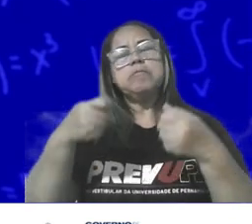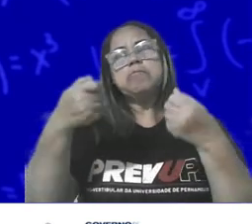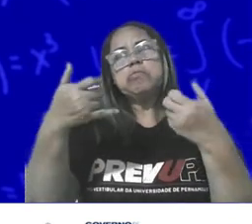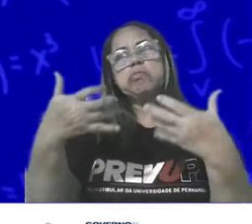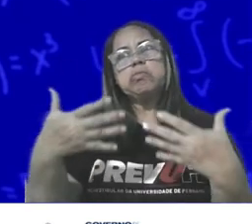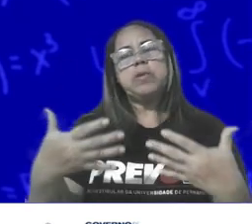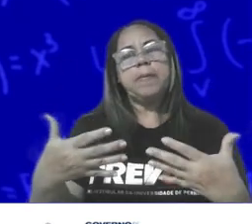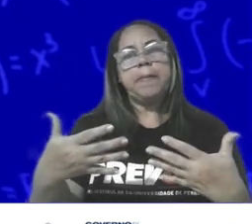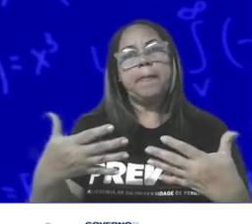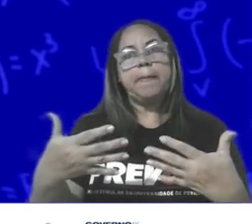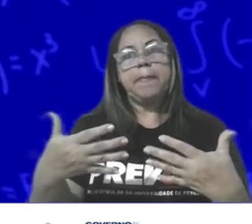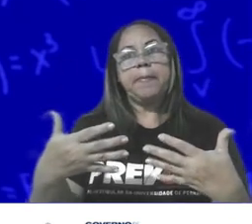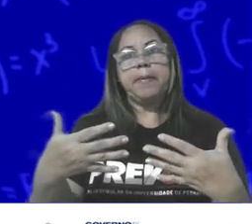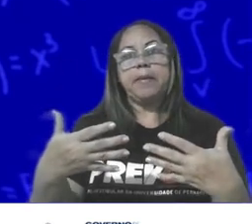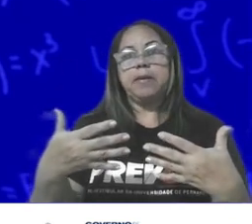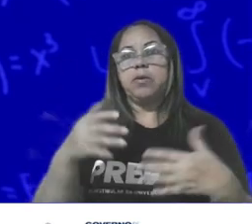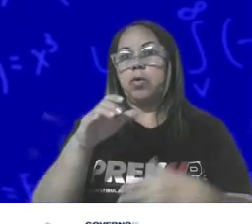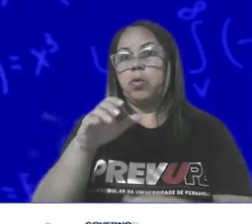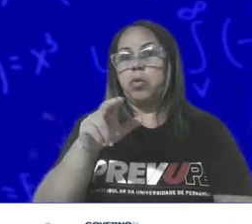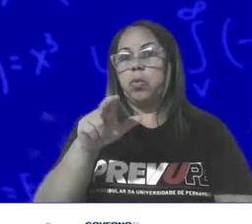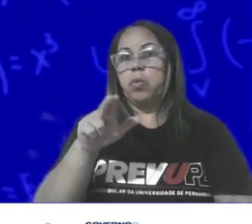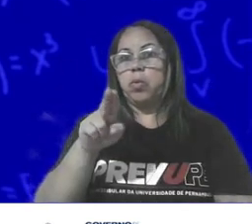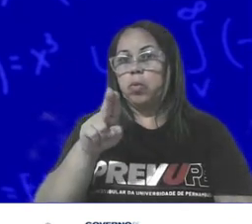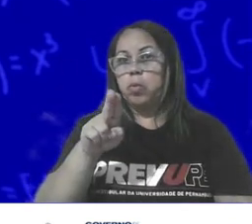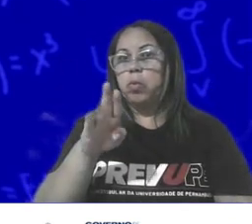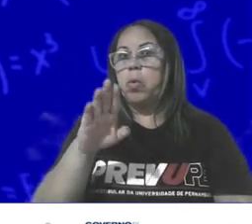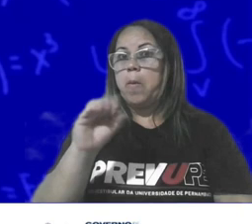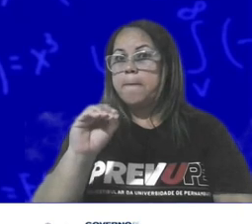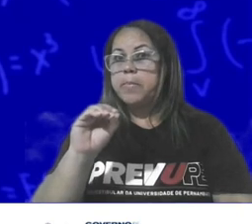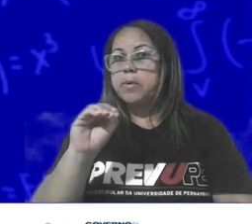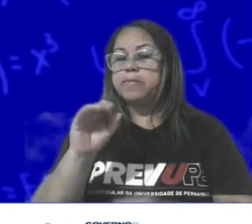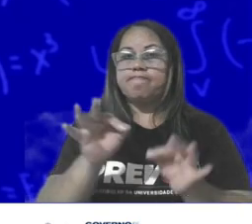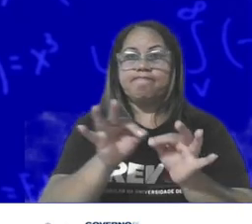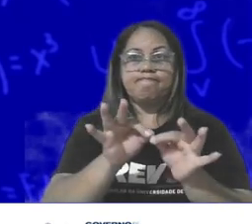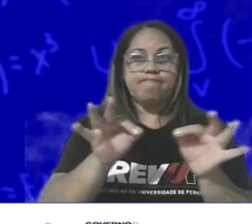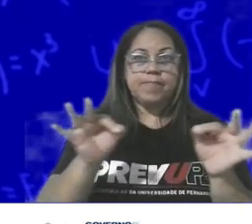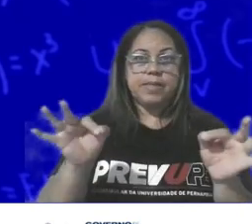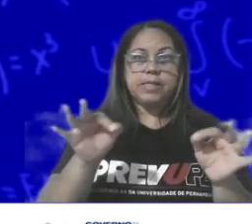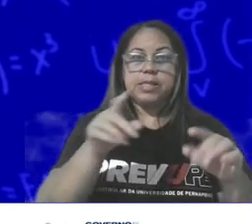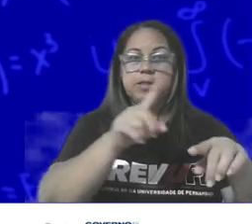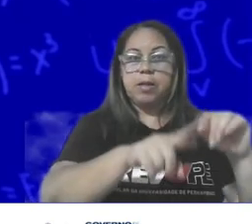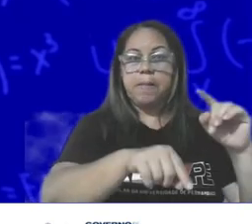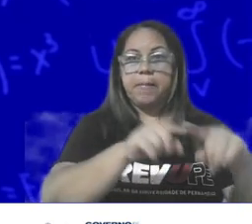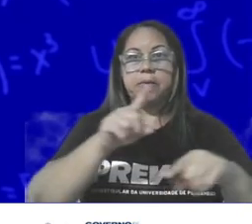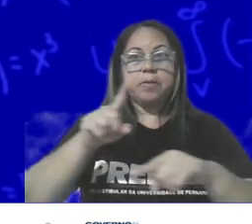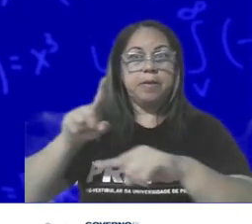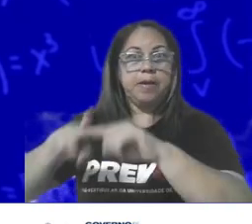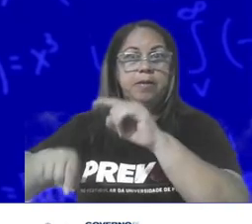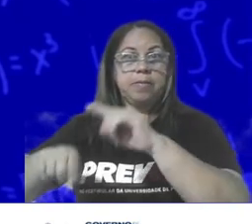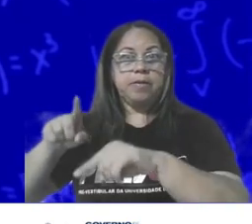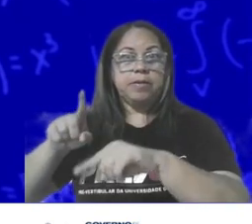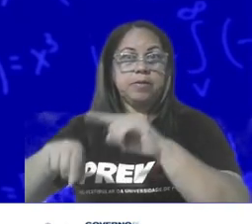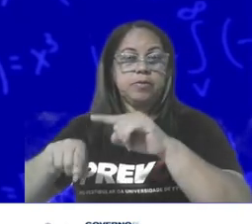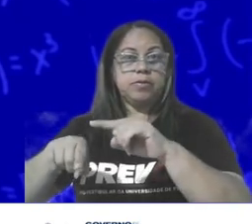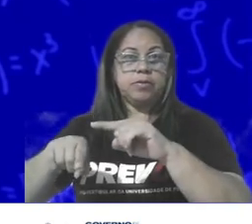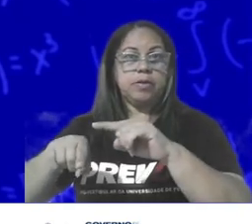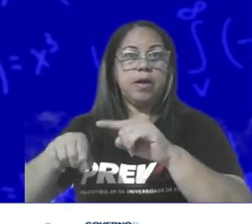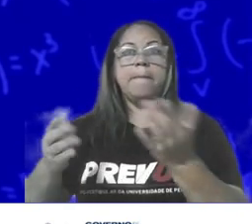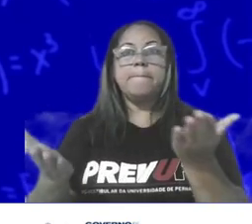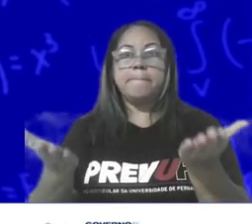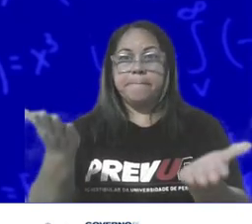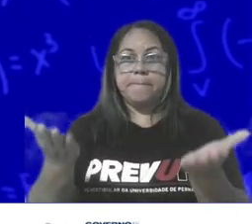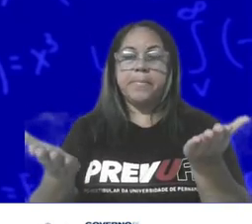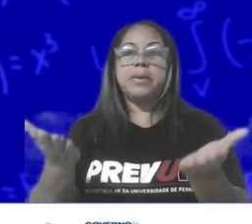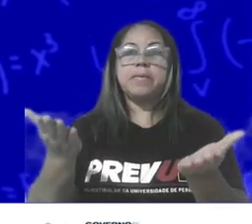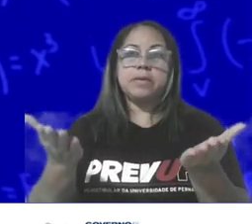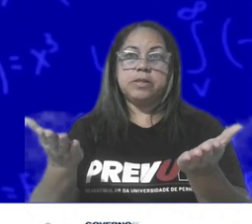que o cubo da distância entre esses corpos é